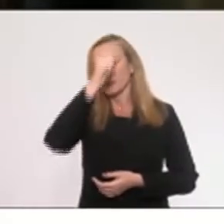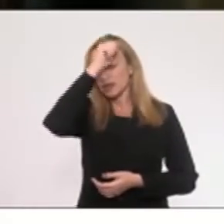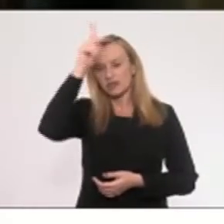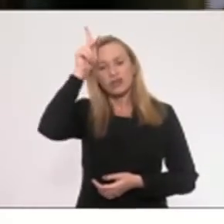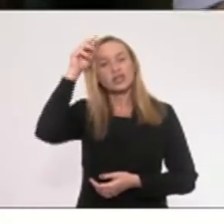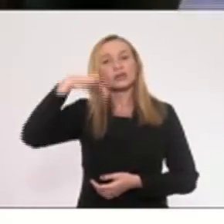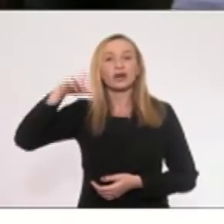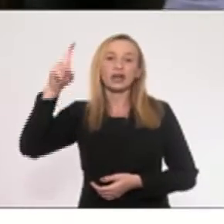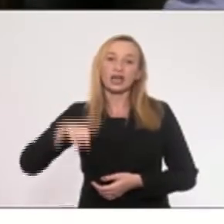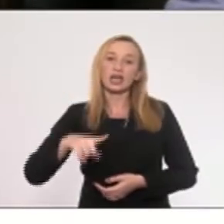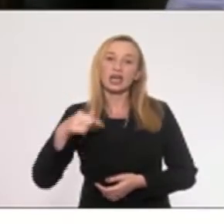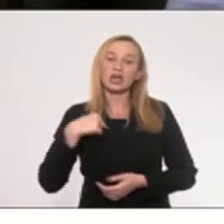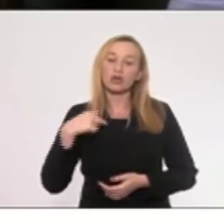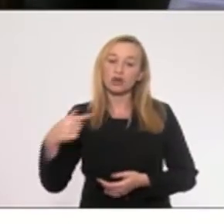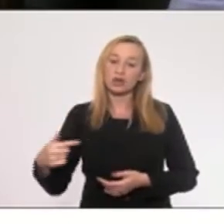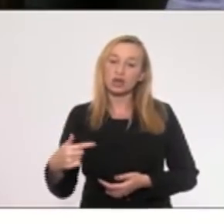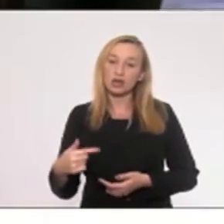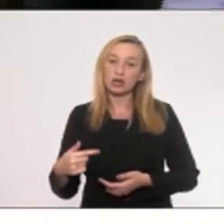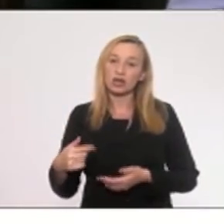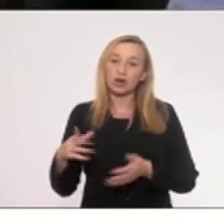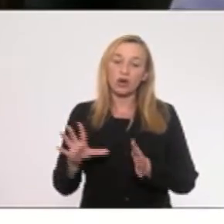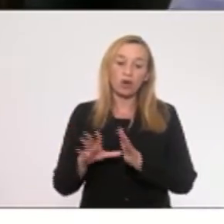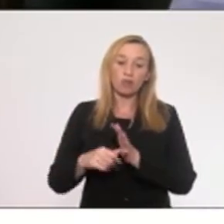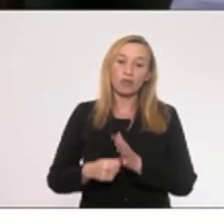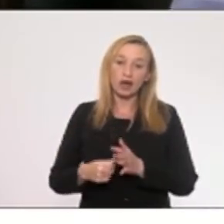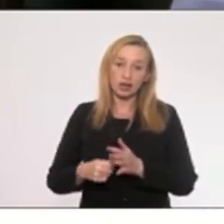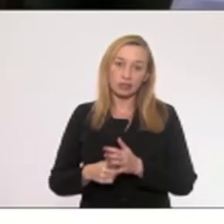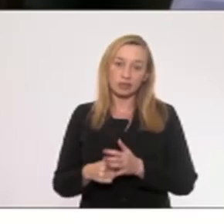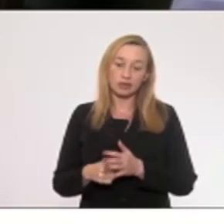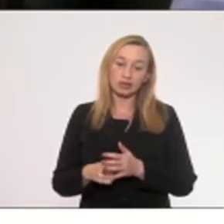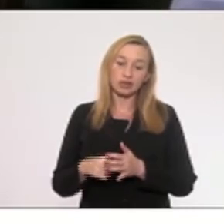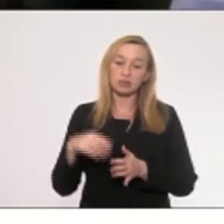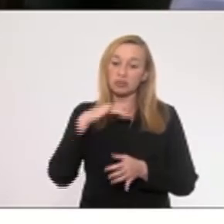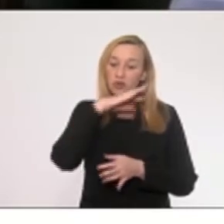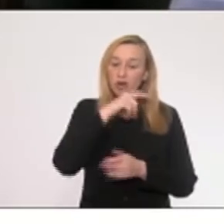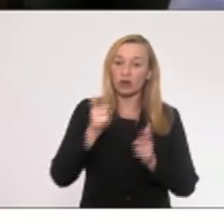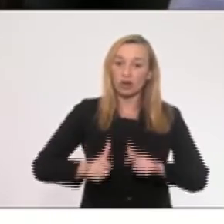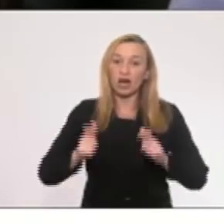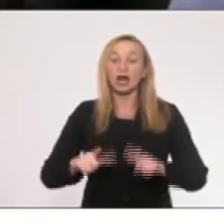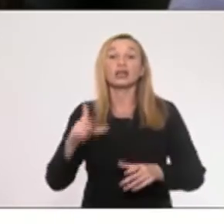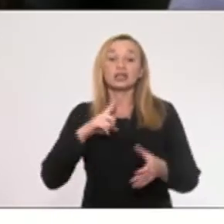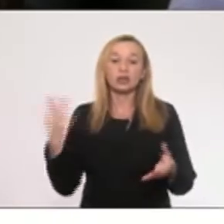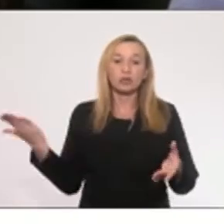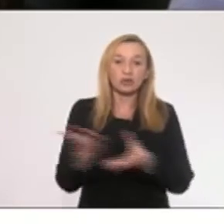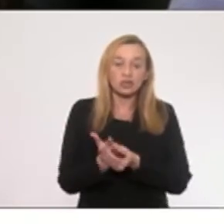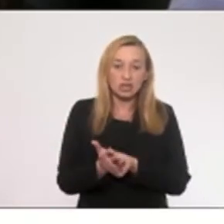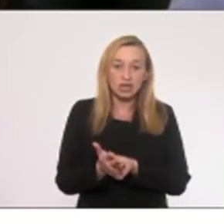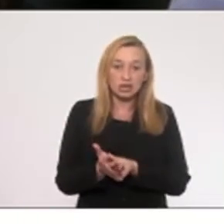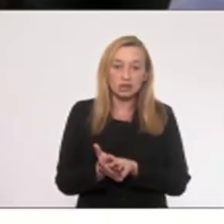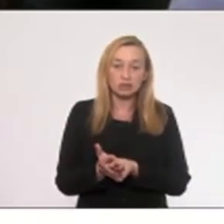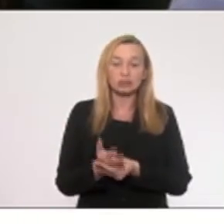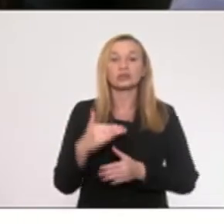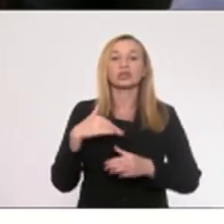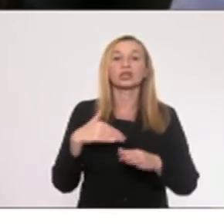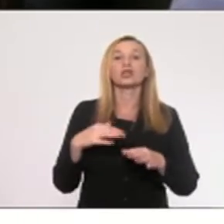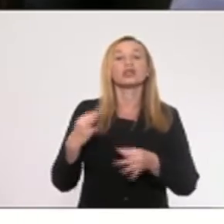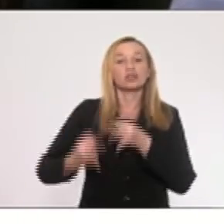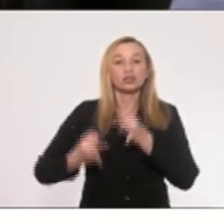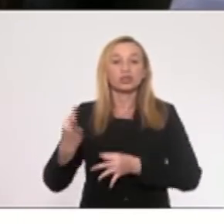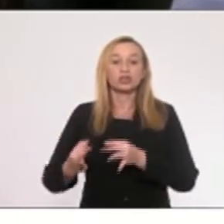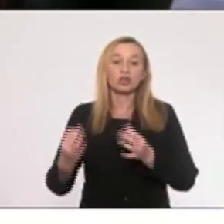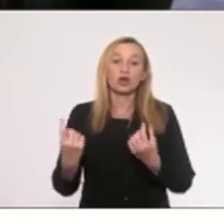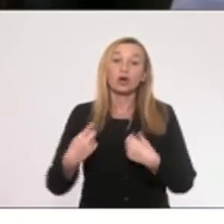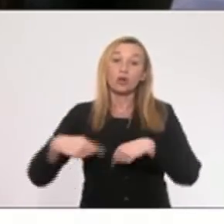público monstruoso. Eu fui vítima nesse final de semana. Tem um processo que corre na justiça contra esse jornal. Então, na